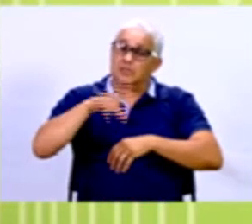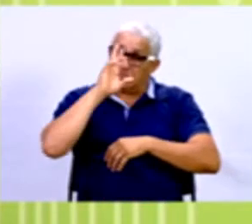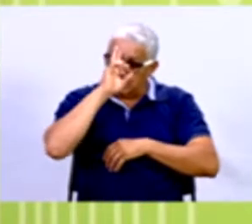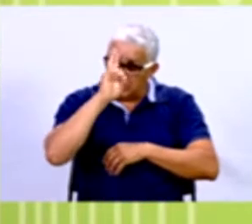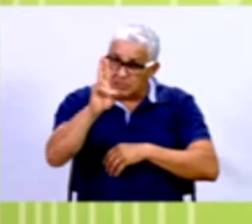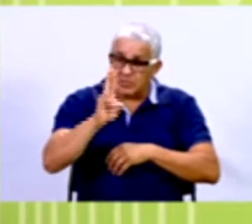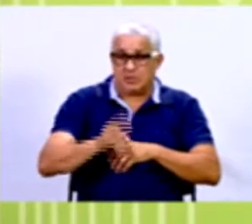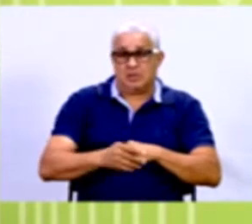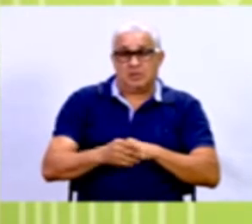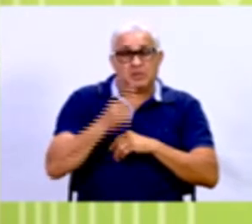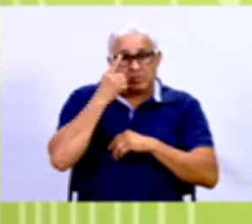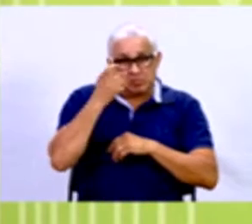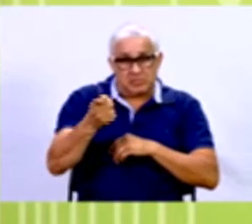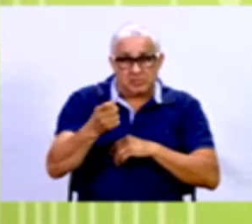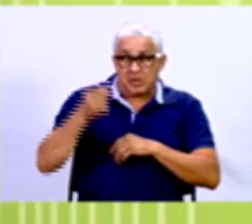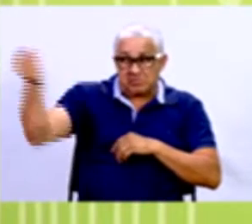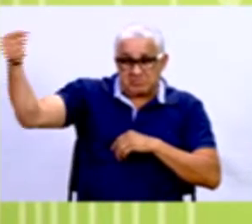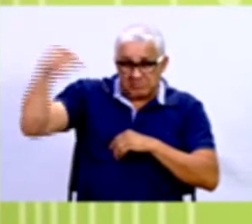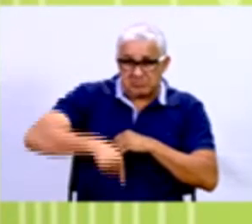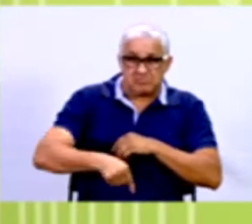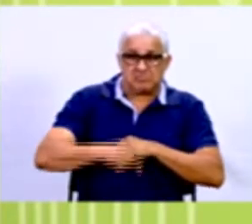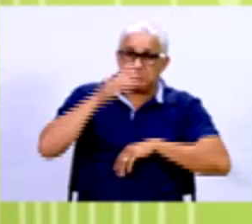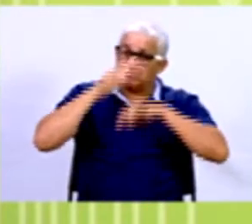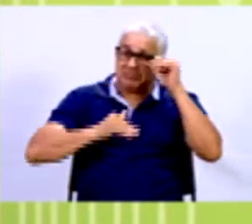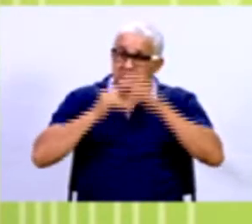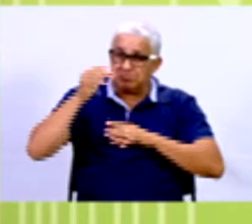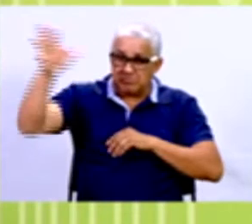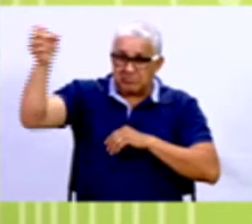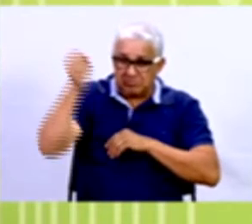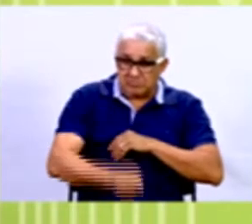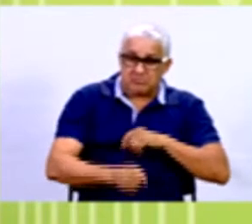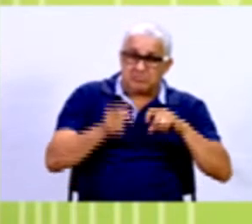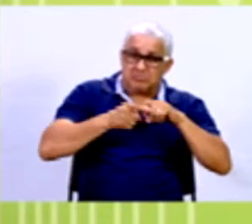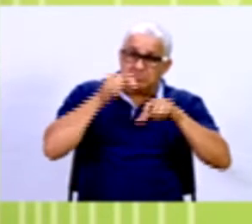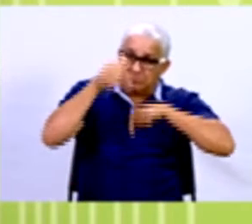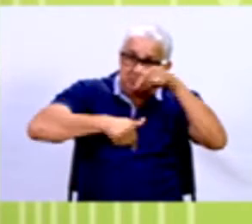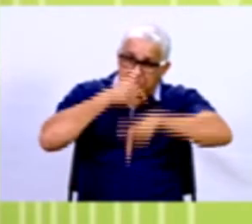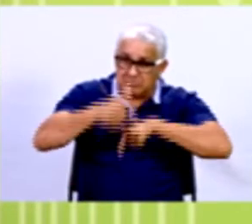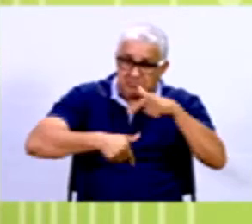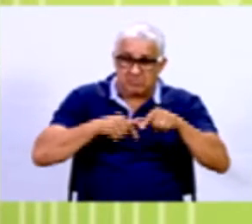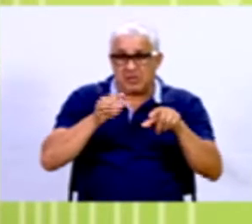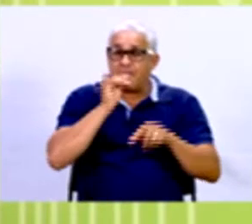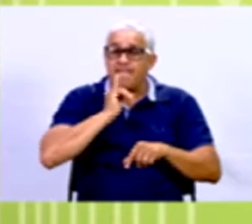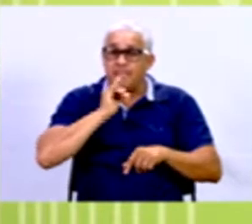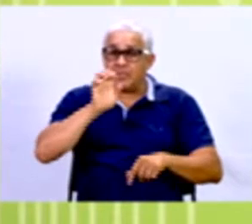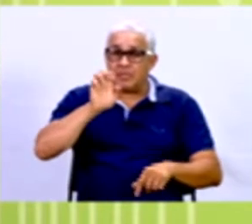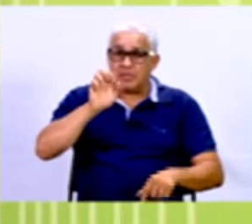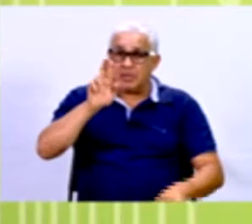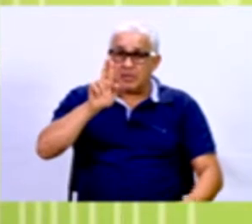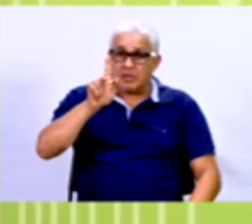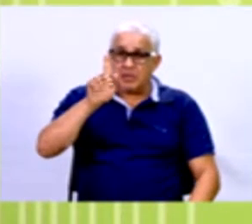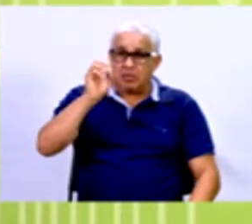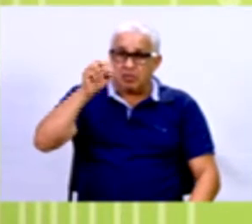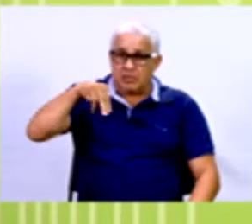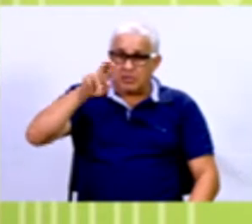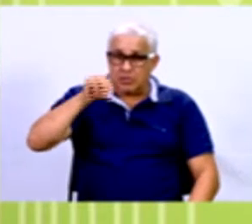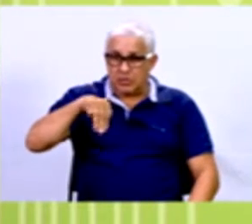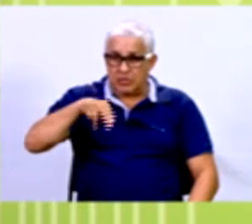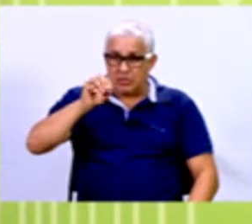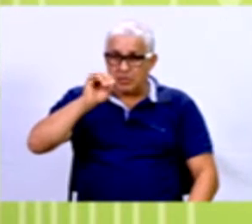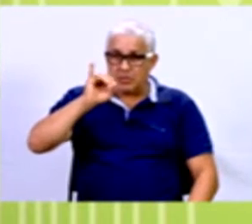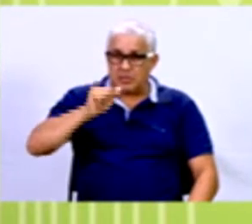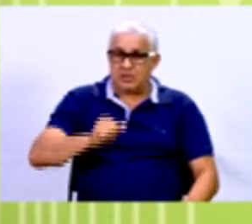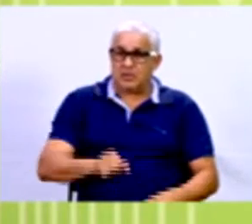é interessante que venha aqui um profissional dessa área, de medicina do trabalho, falar sobre ergonomia, por exemplo. Então,